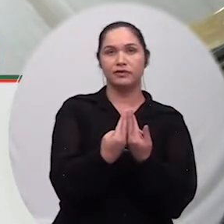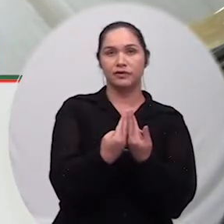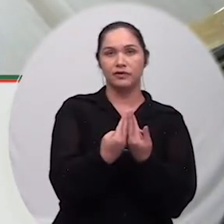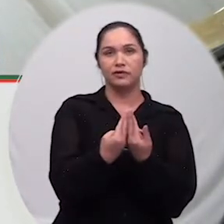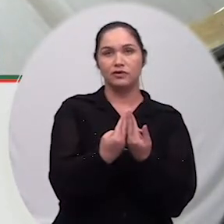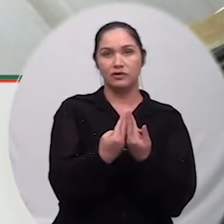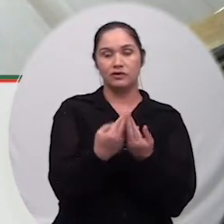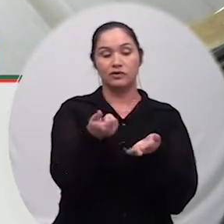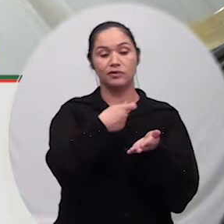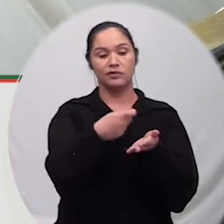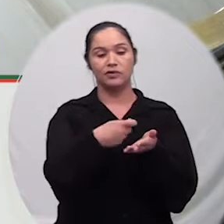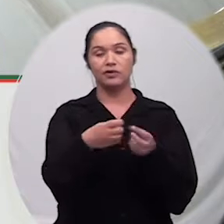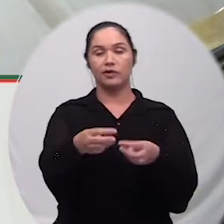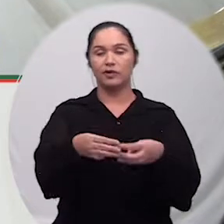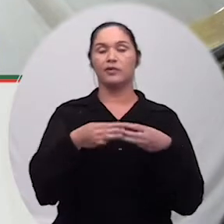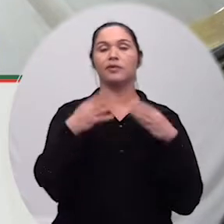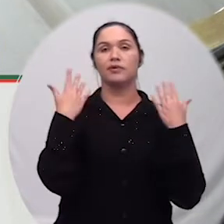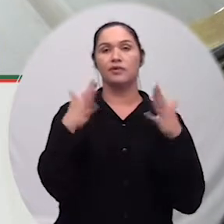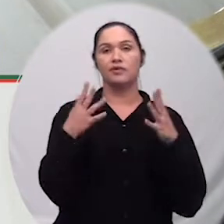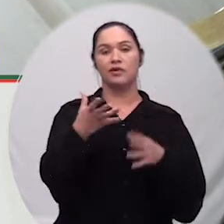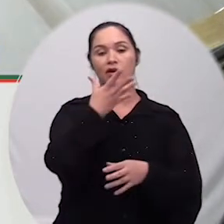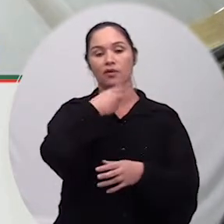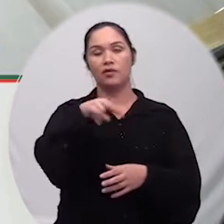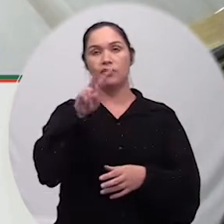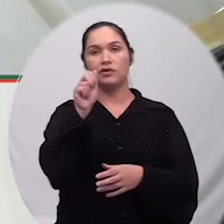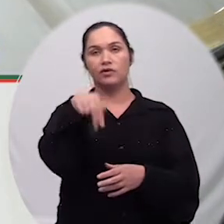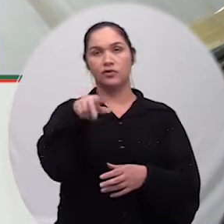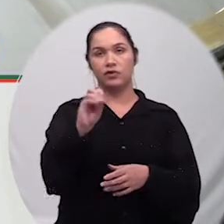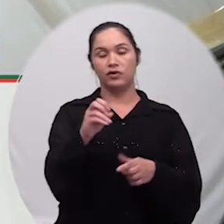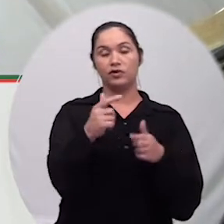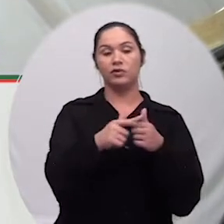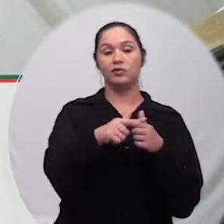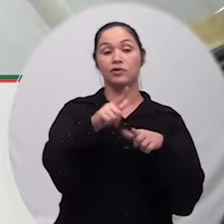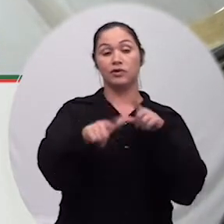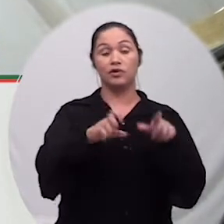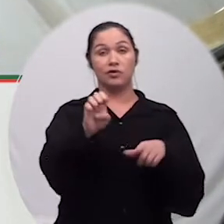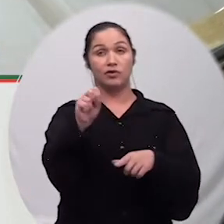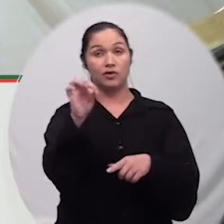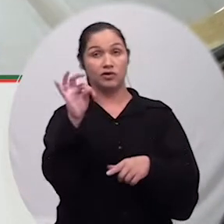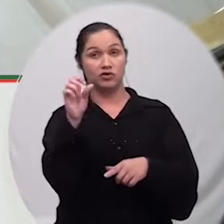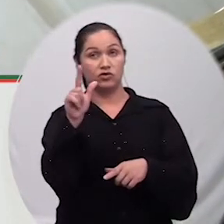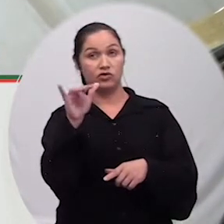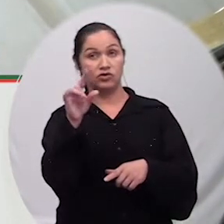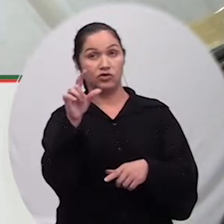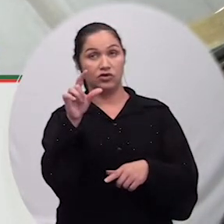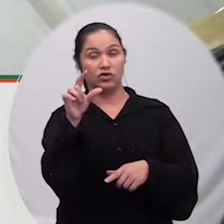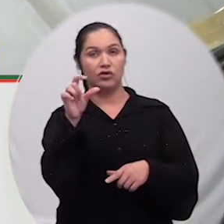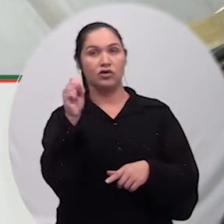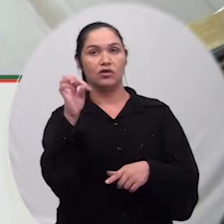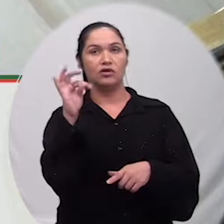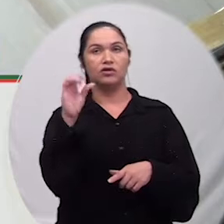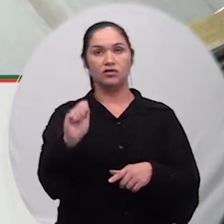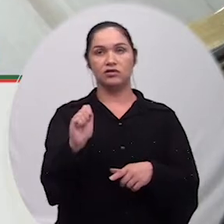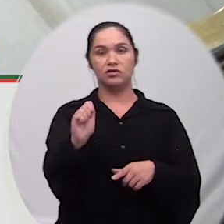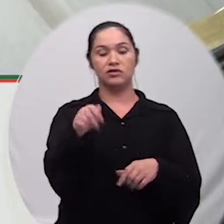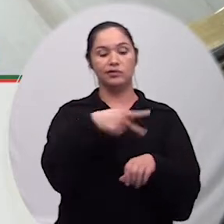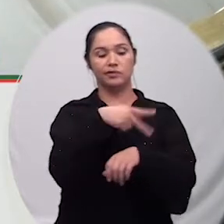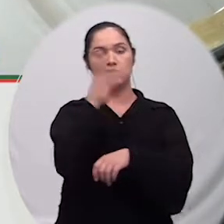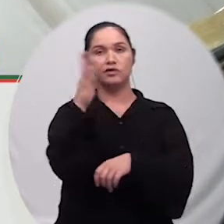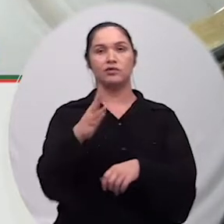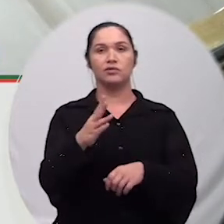aplauso a Vani Tomé pelo seu destaque como estilista de boneca em todo o Brasil. Salas das sessões, 11 de outubro de